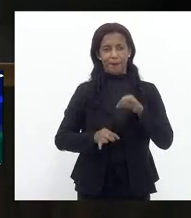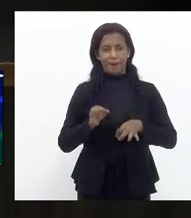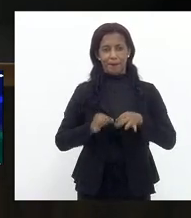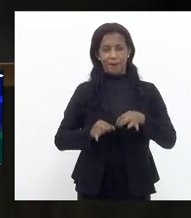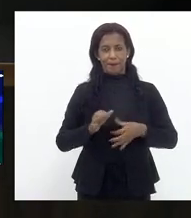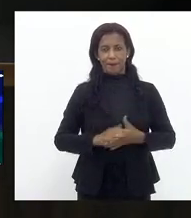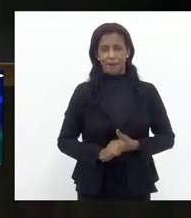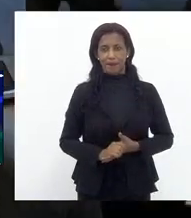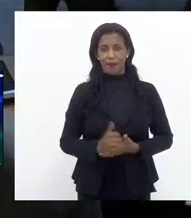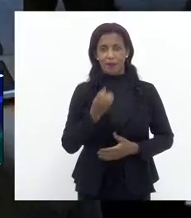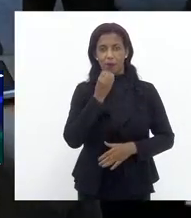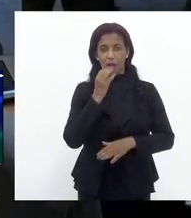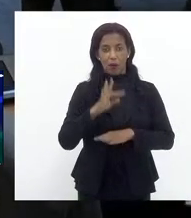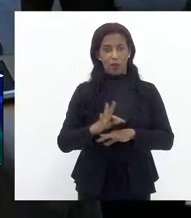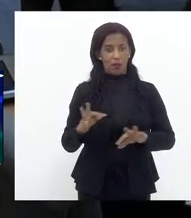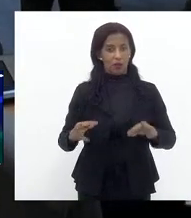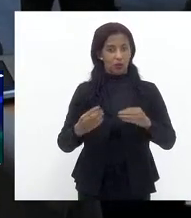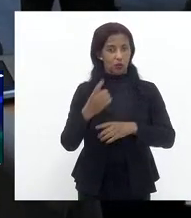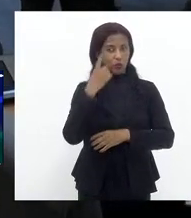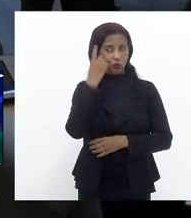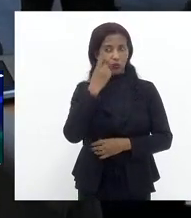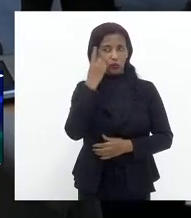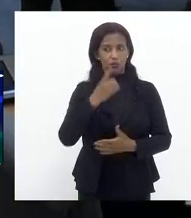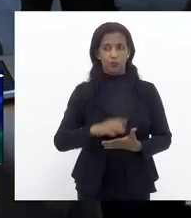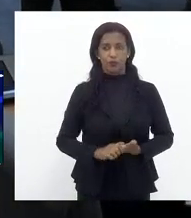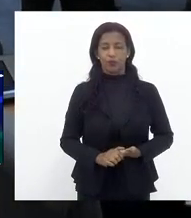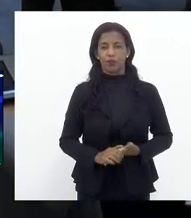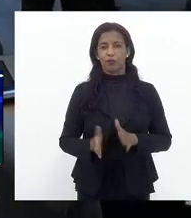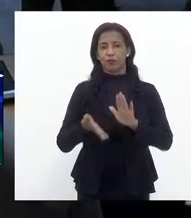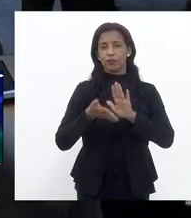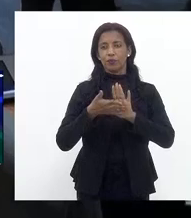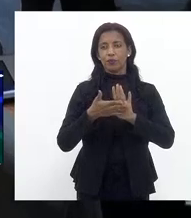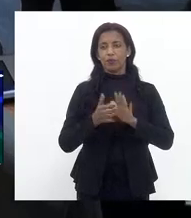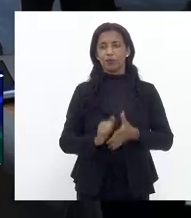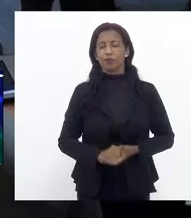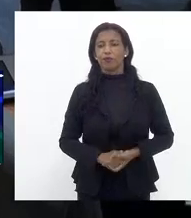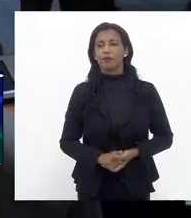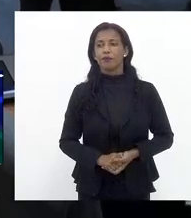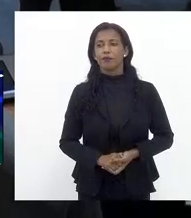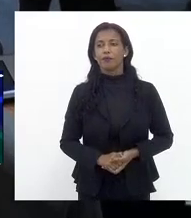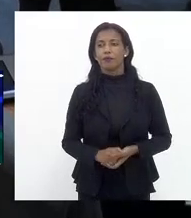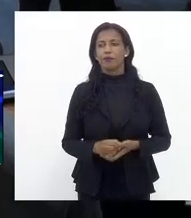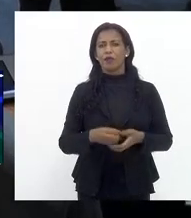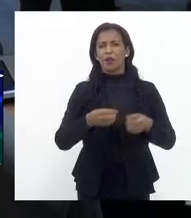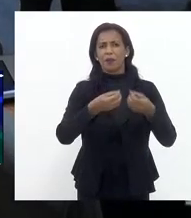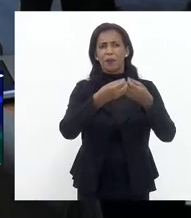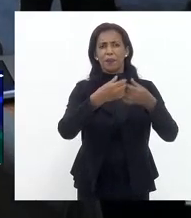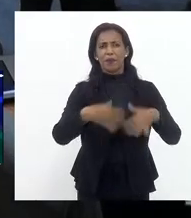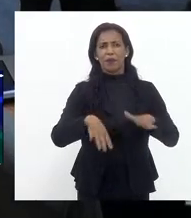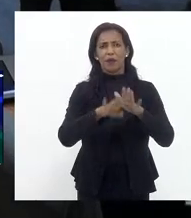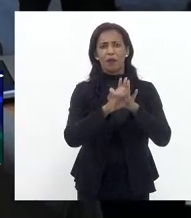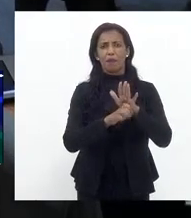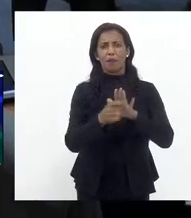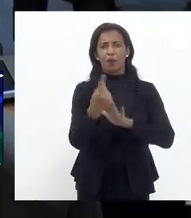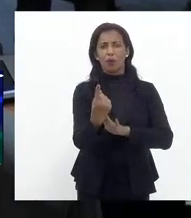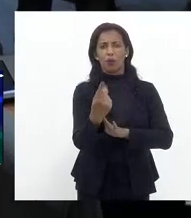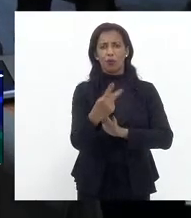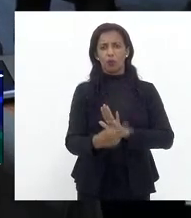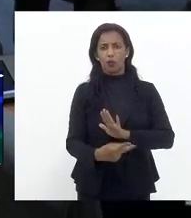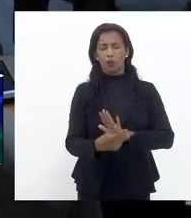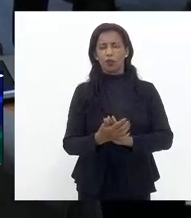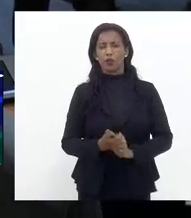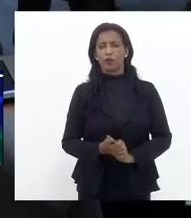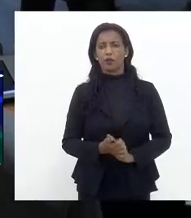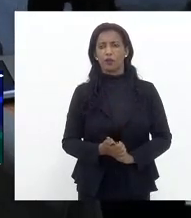tarde, senhor presidente, senhoras e senhores deputadas e deputados. O parecer: prejudicadas as emendas 1 e 2 pelas emendas.